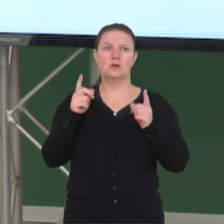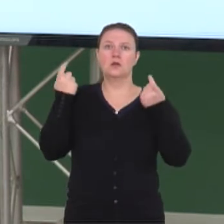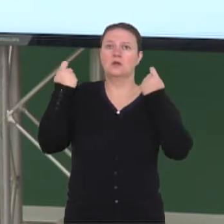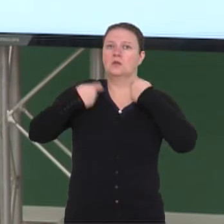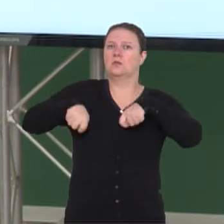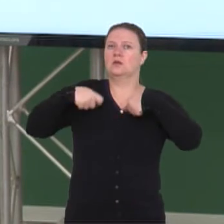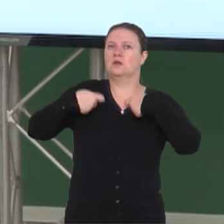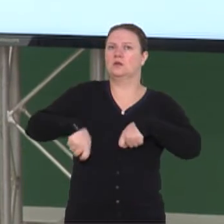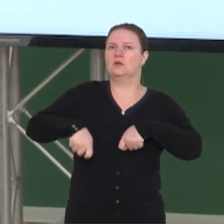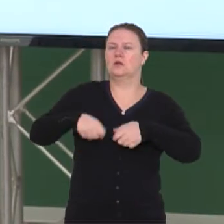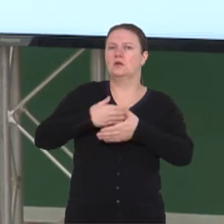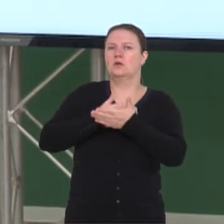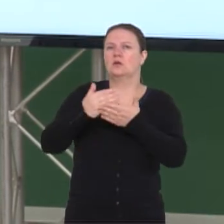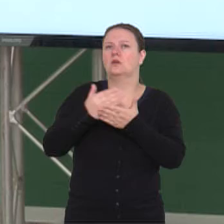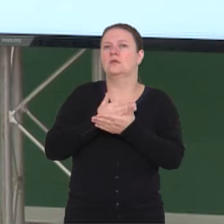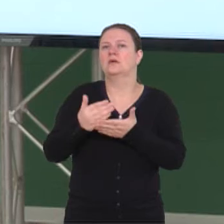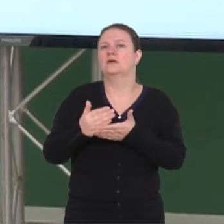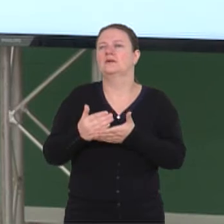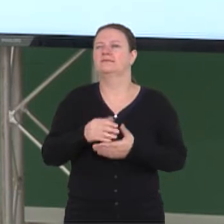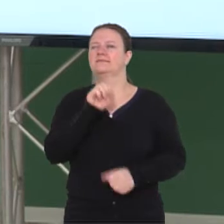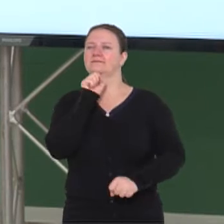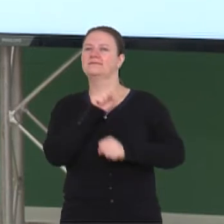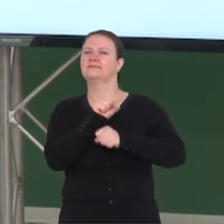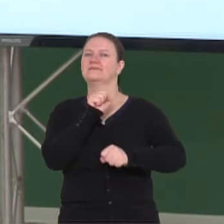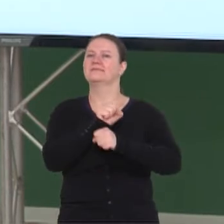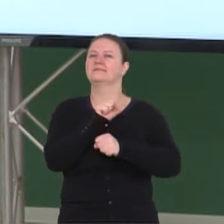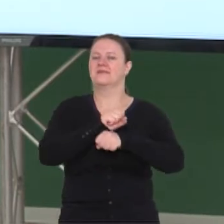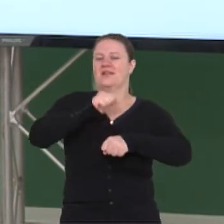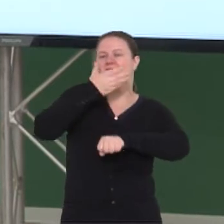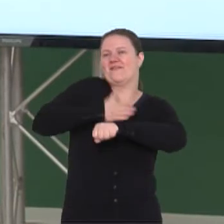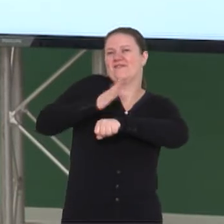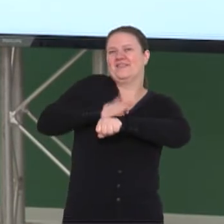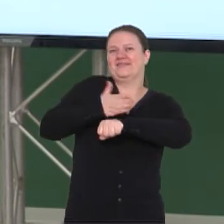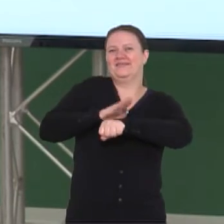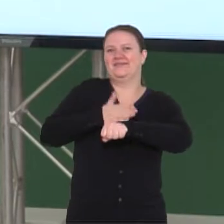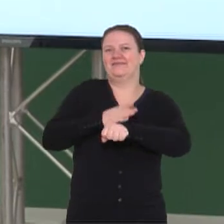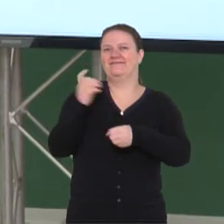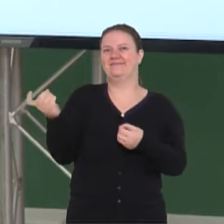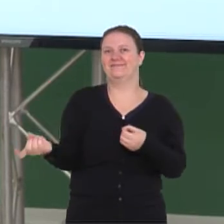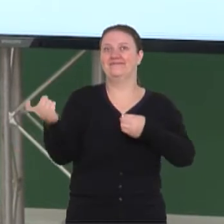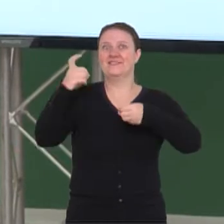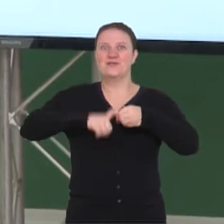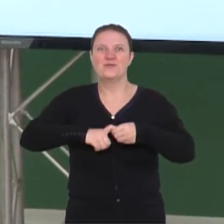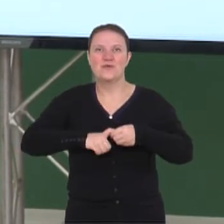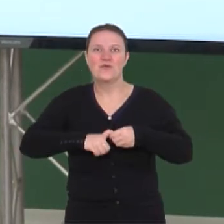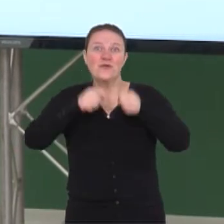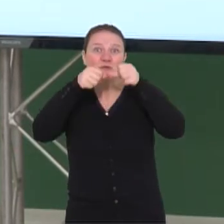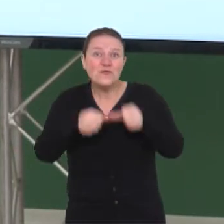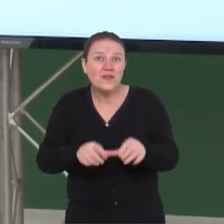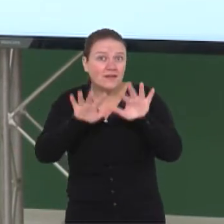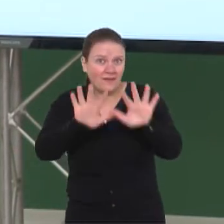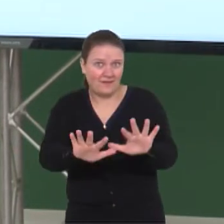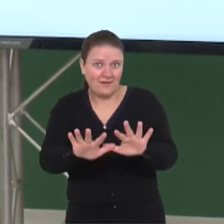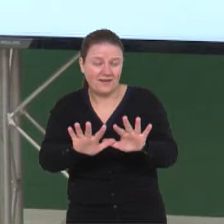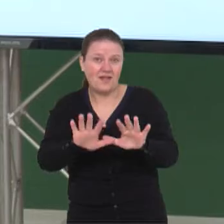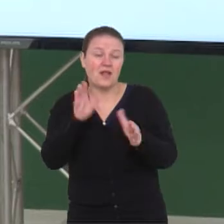precisa começar. Ah, não, vou deixar para depois. Vamos fazer exercício para treinar? Depois, não sai daí. Faz o